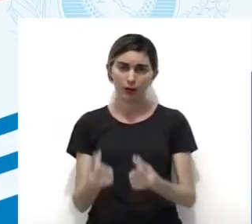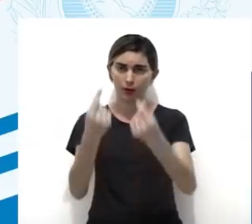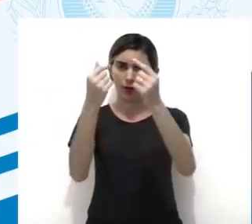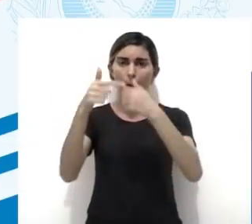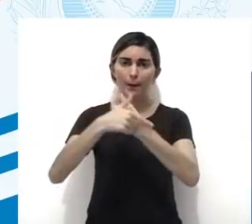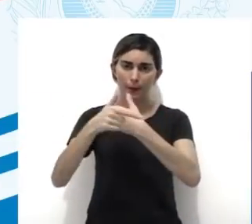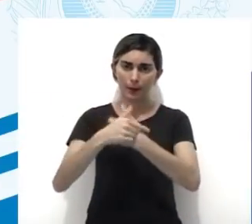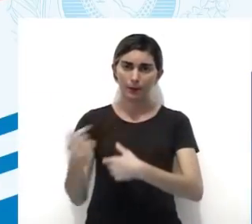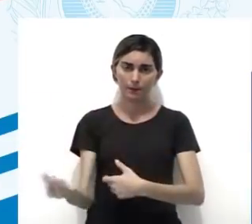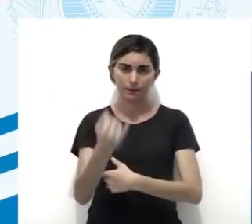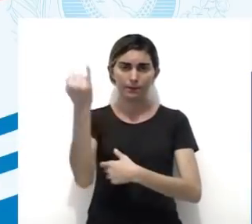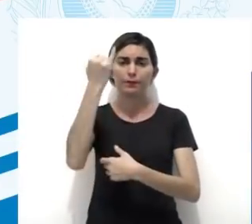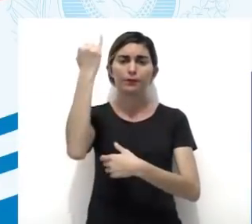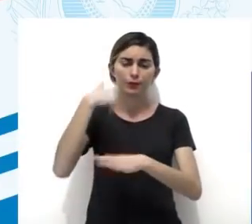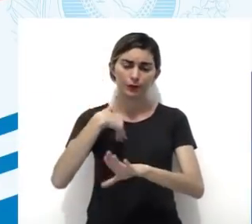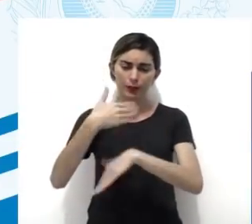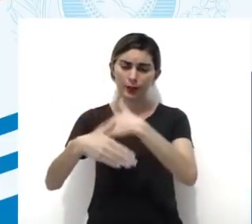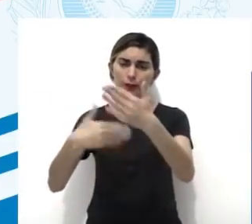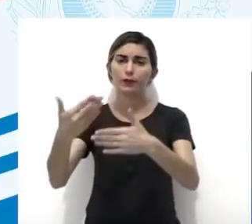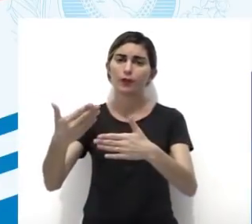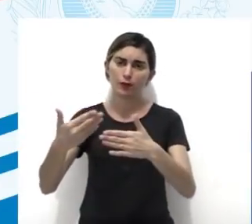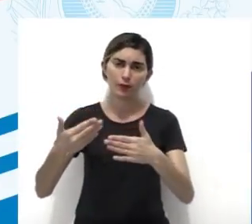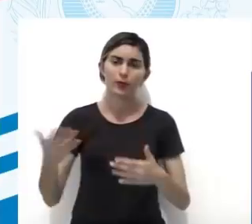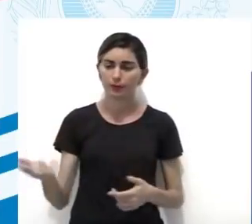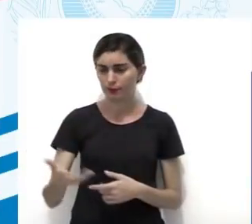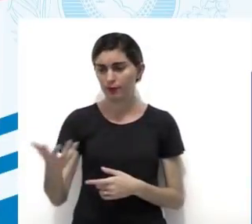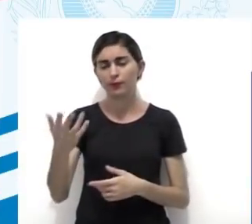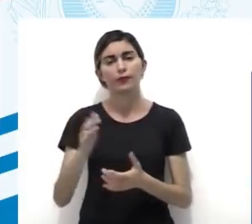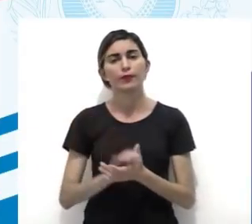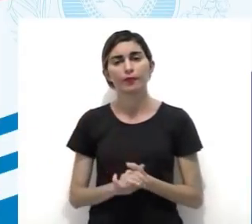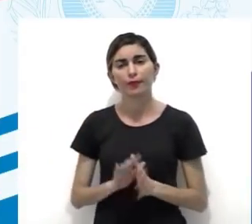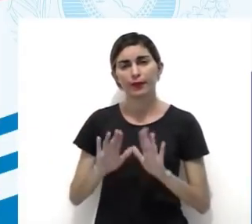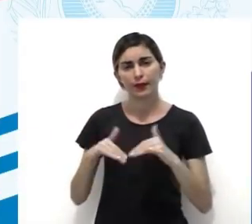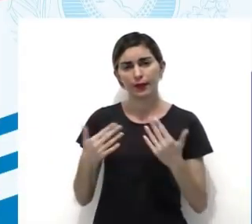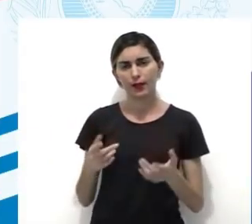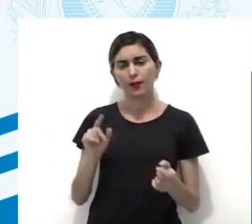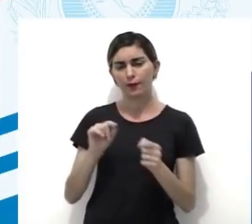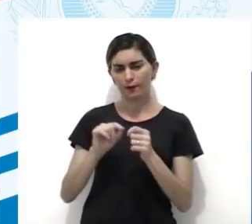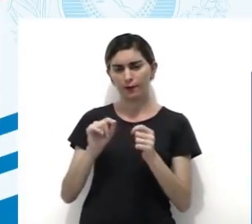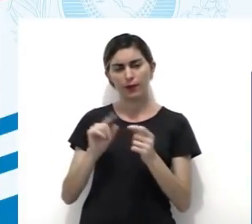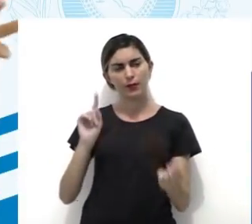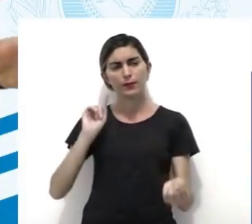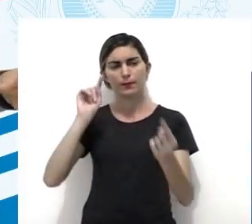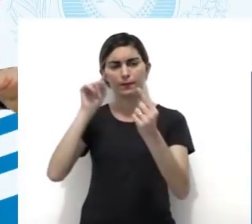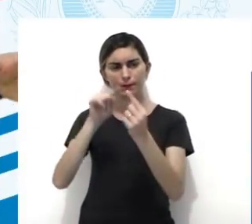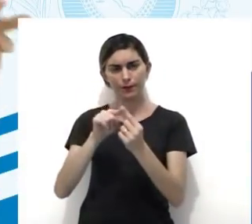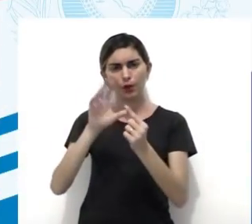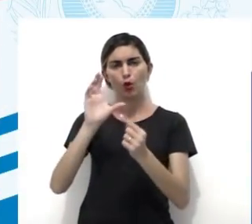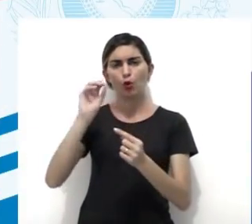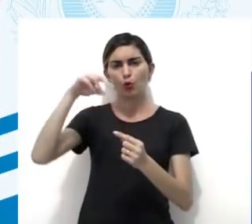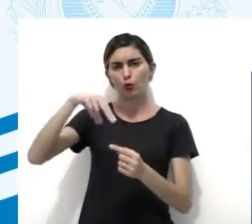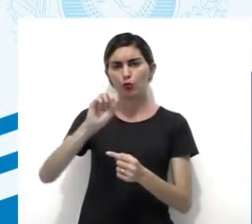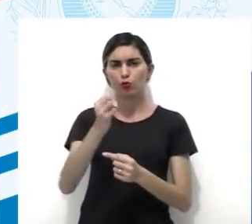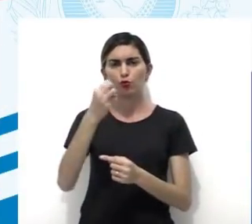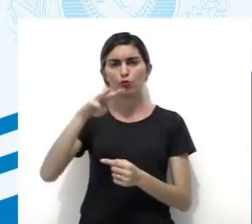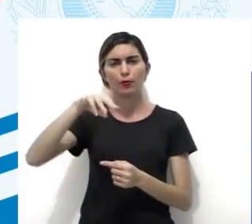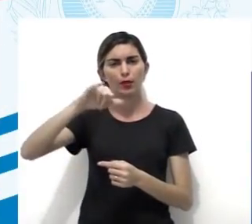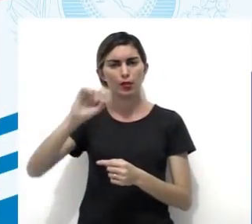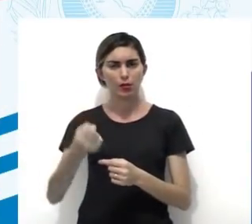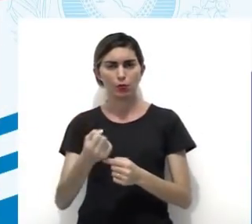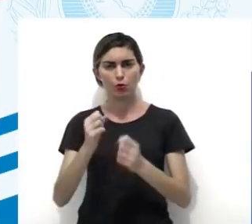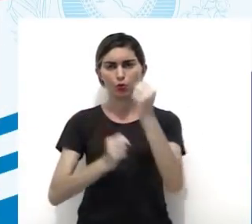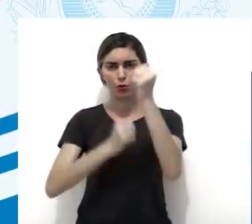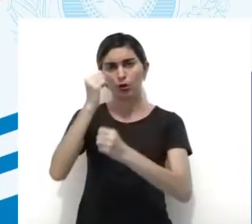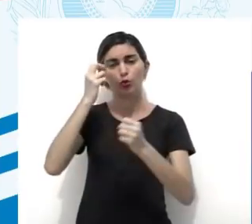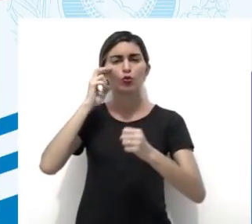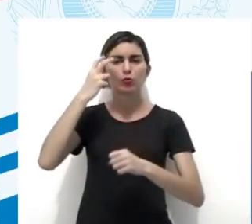papel fundamental no desenvolvimento dessa produção. E aí a gente faz a interligação entre o consumismo e a indústria cultural.